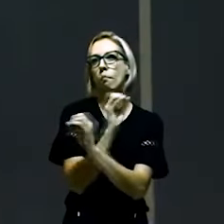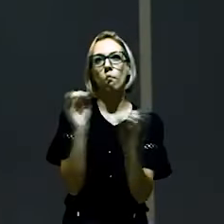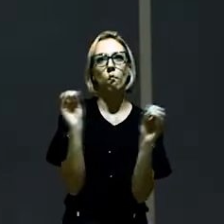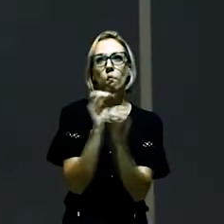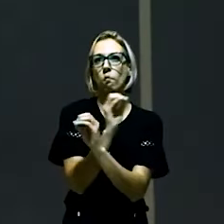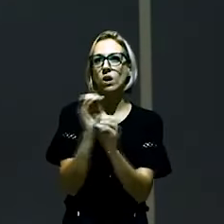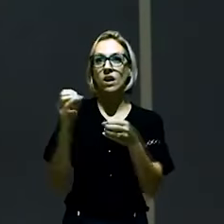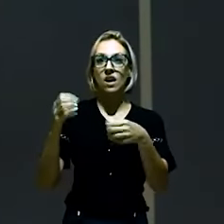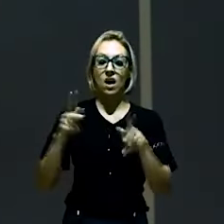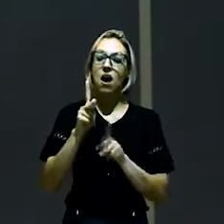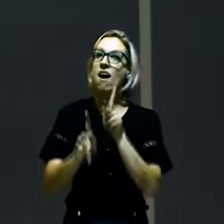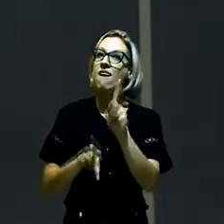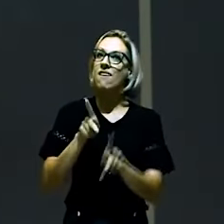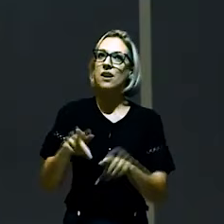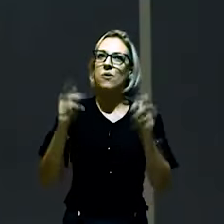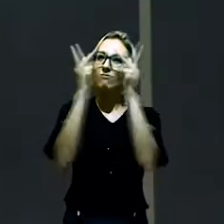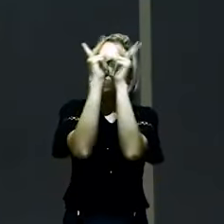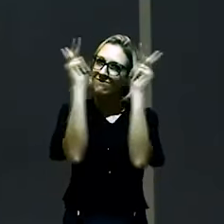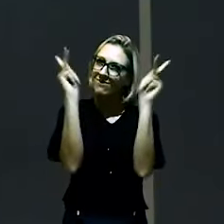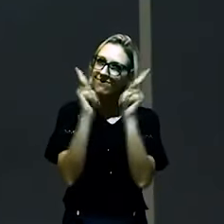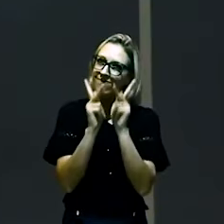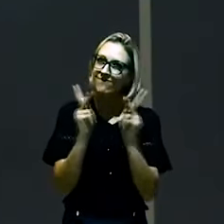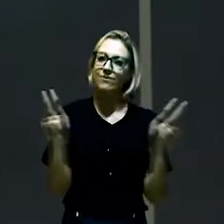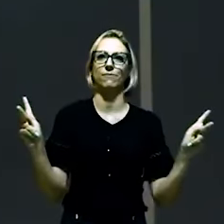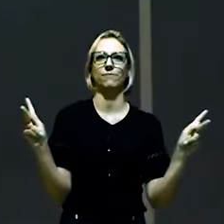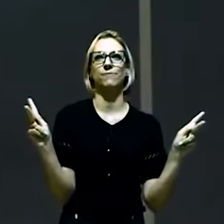Em paz. Sem nenhuma disputa.